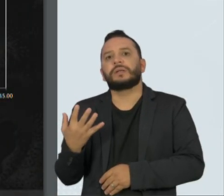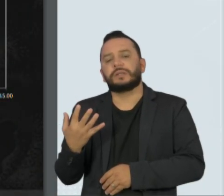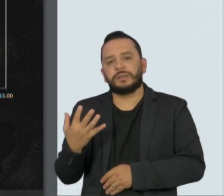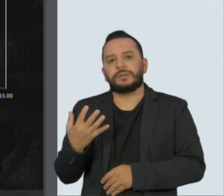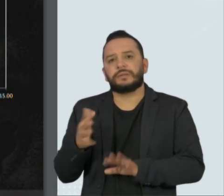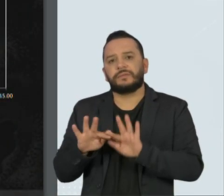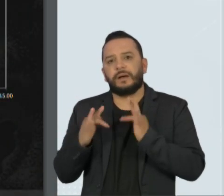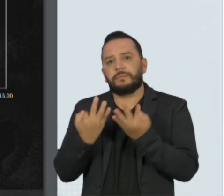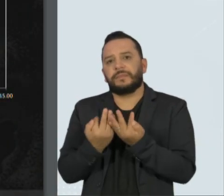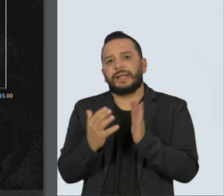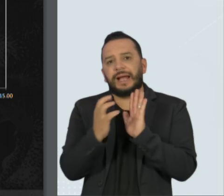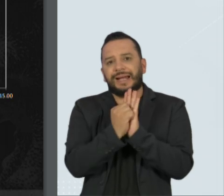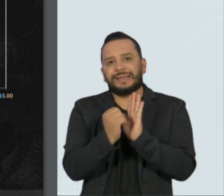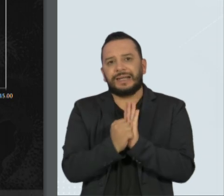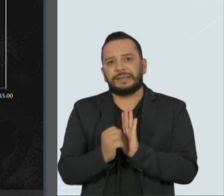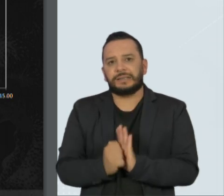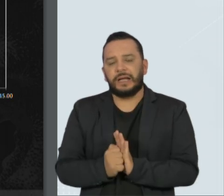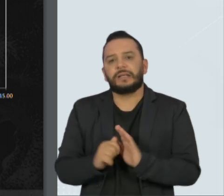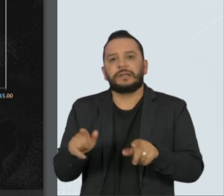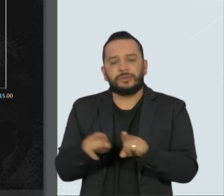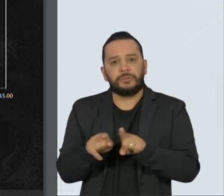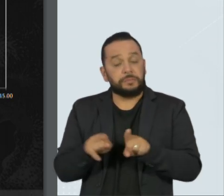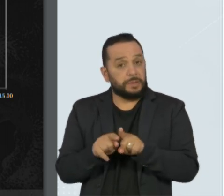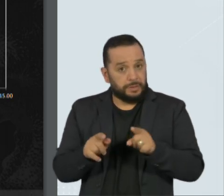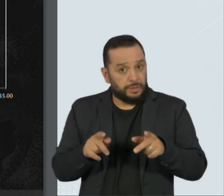cadastradas, população